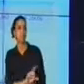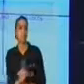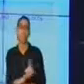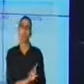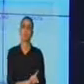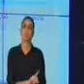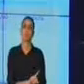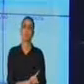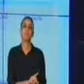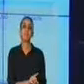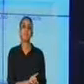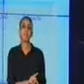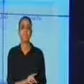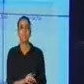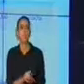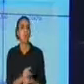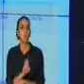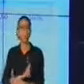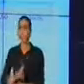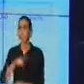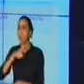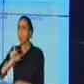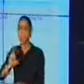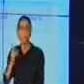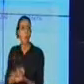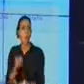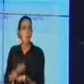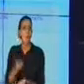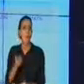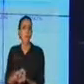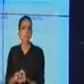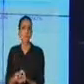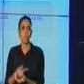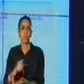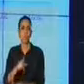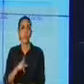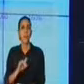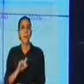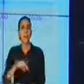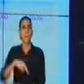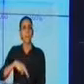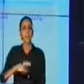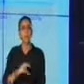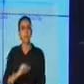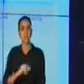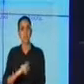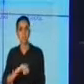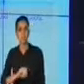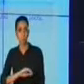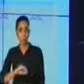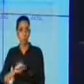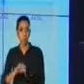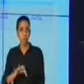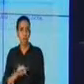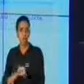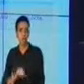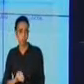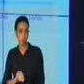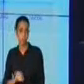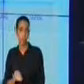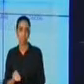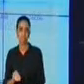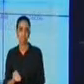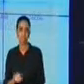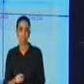asparaginase, que é exatamente o mesmo princípio ativo, com um aditivo, né, que reduz o número de aplicações, mas que custa 4.000% mais